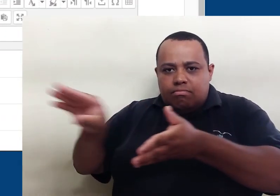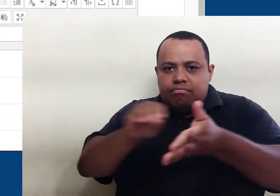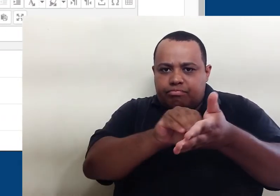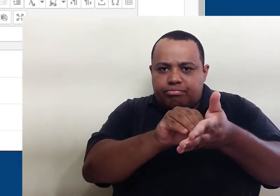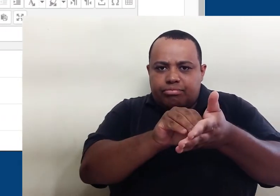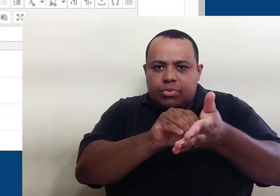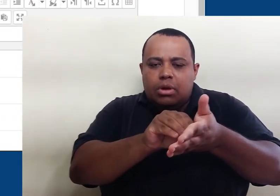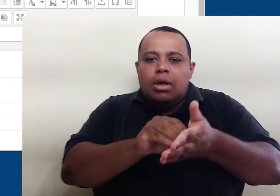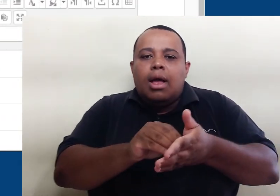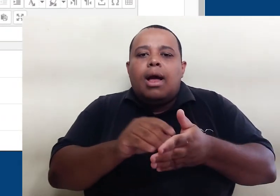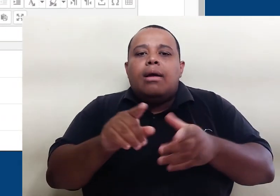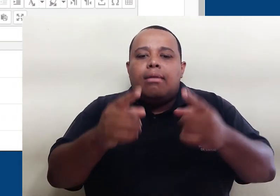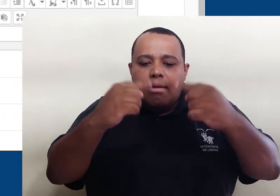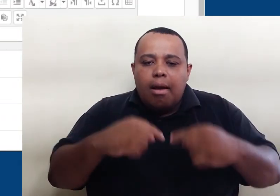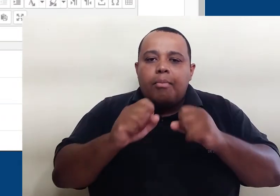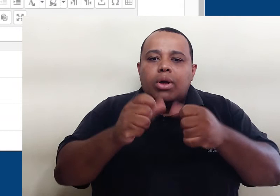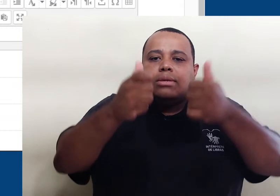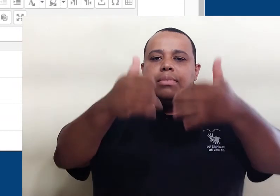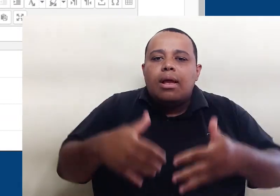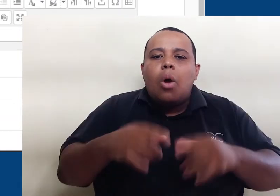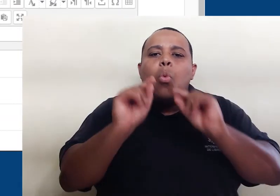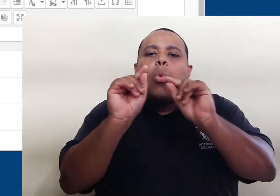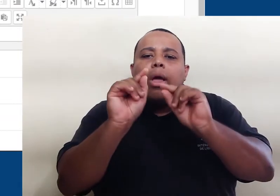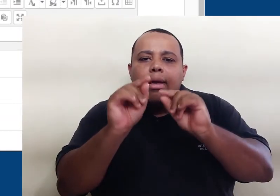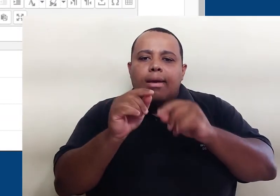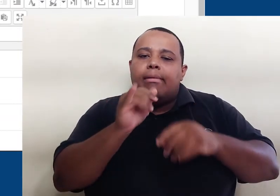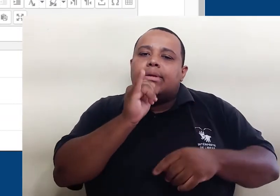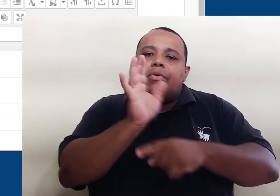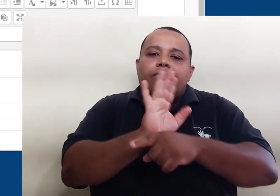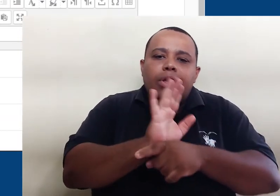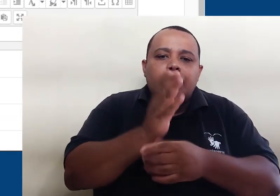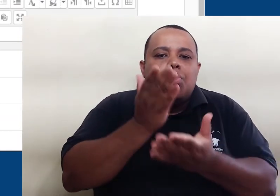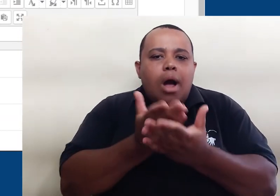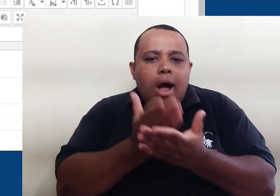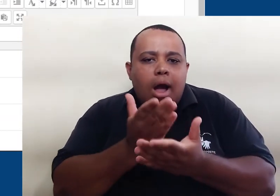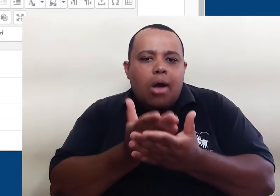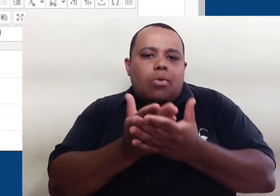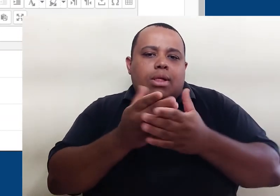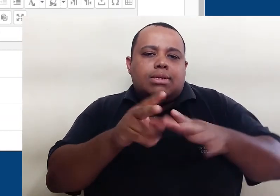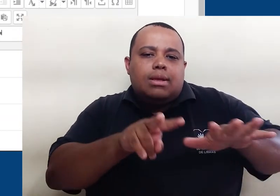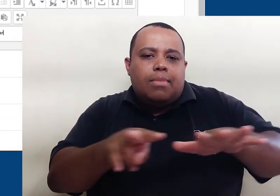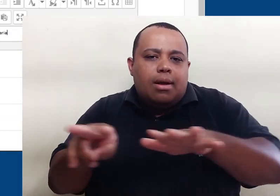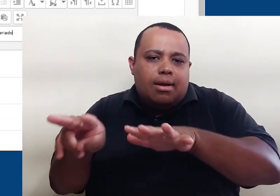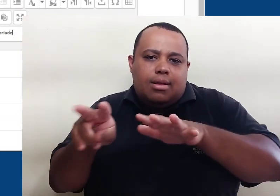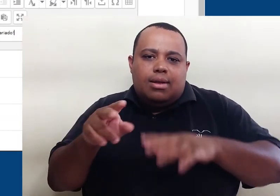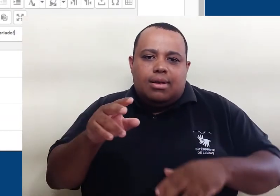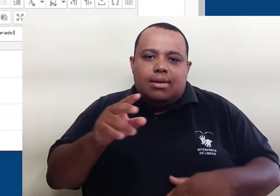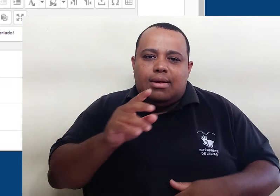posso ainda ter uma descrição. Pessoal, aqui está o vídeo da aula dessa semana. Bom